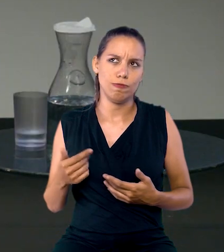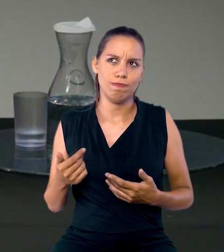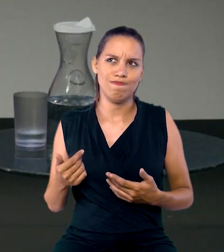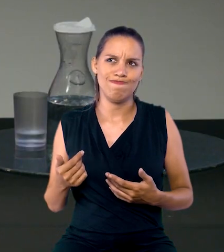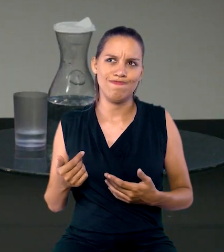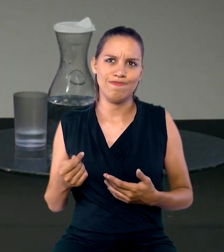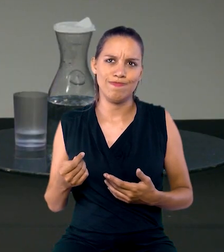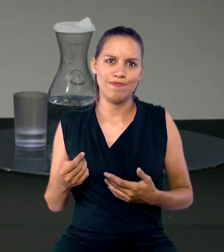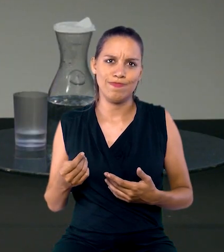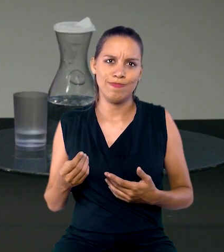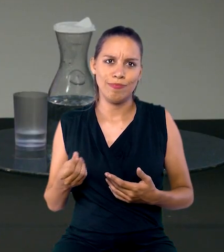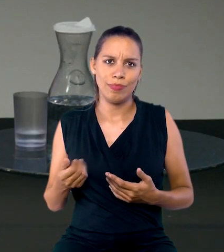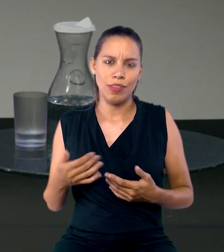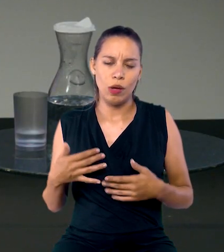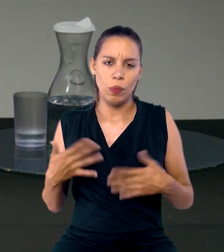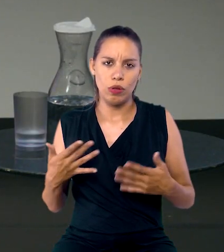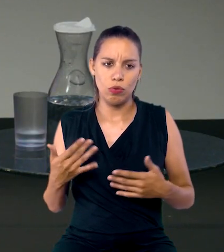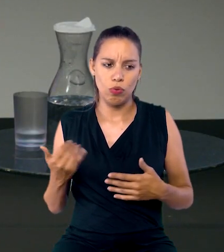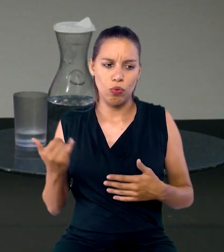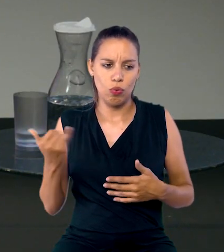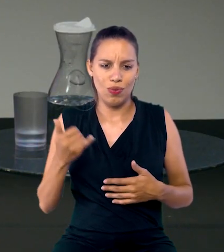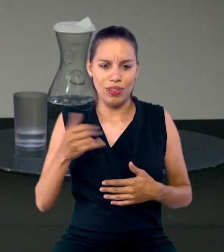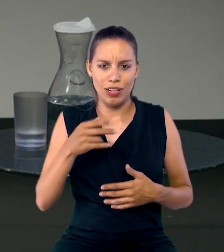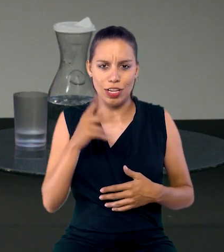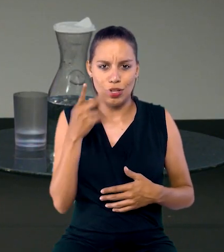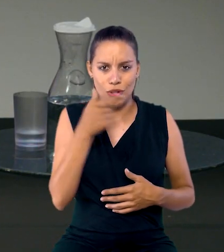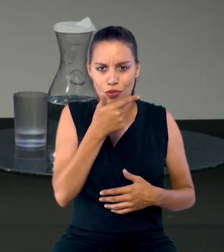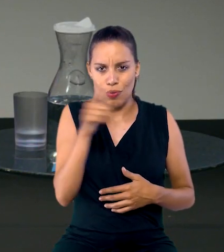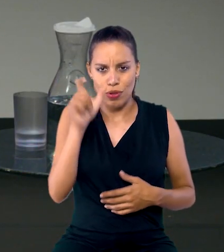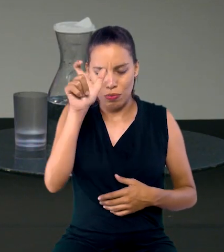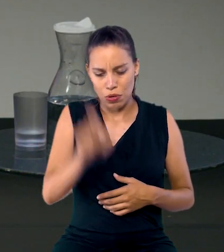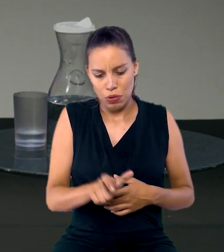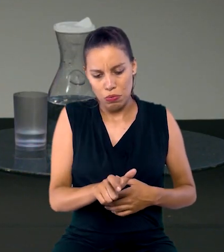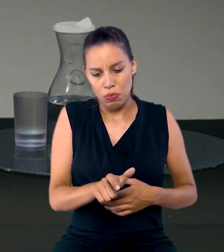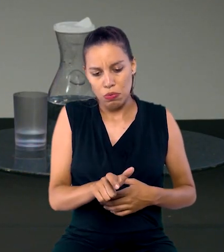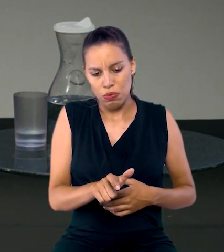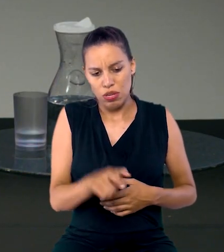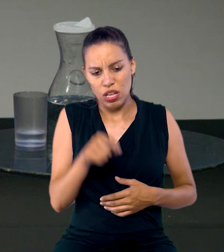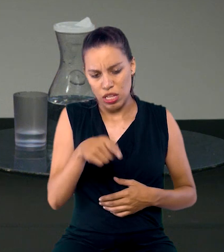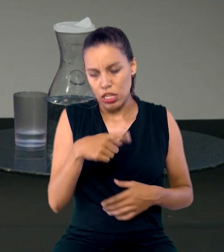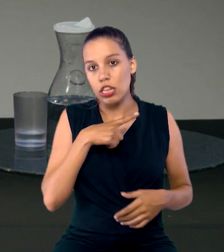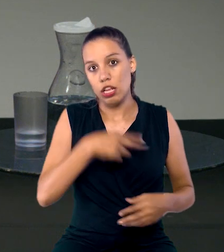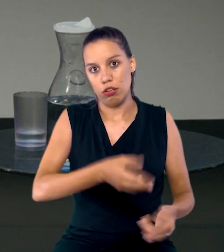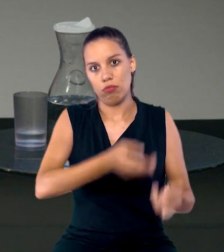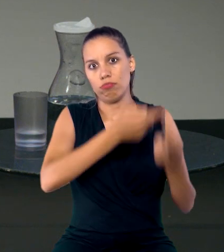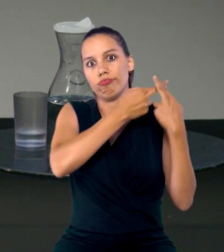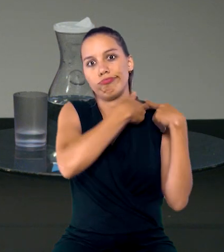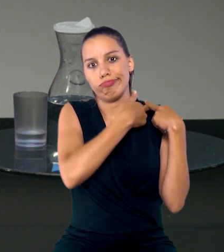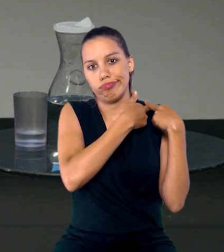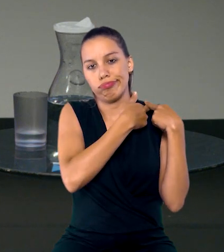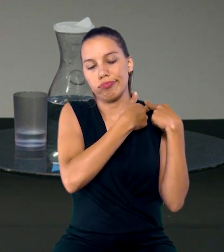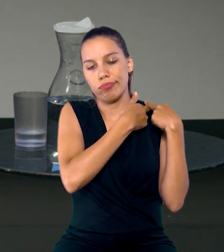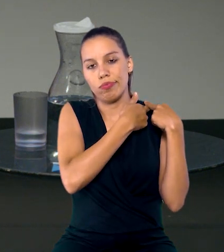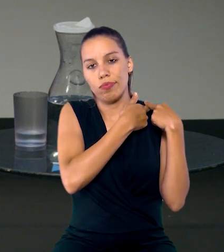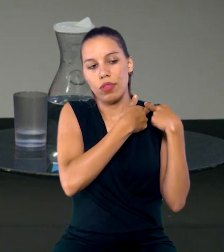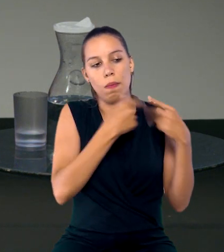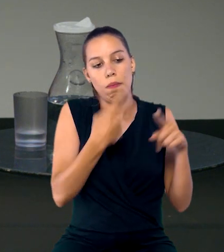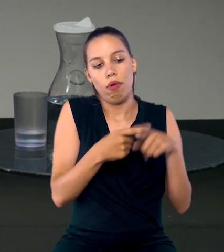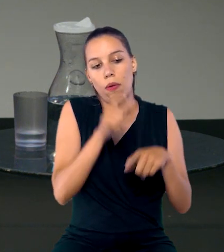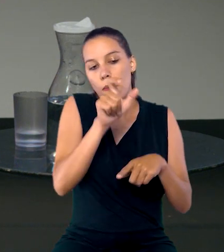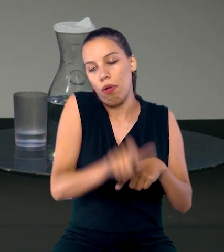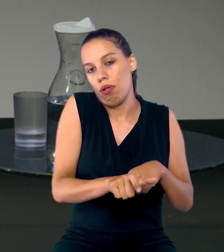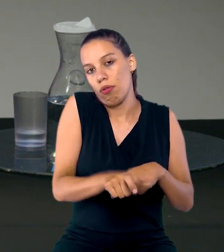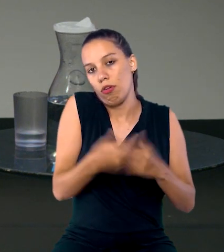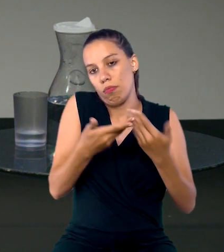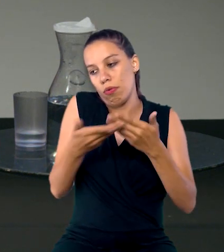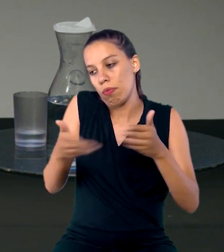Contar histórias de outras pessoas é uma responsabilidade tão imensa, e quando as pessoas